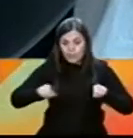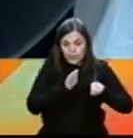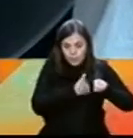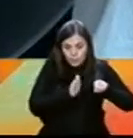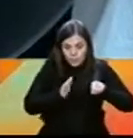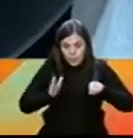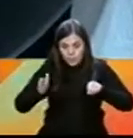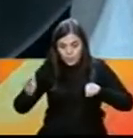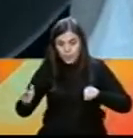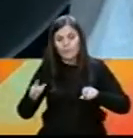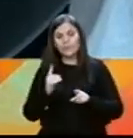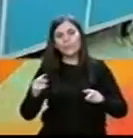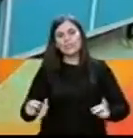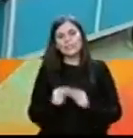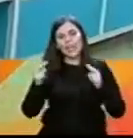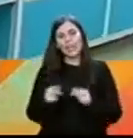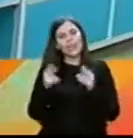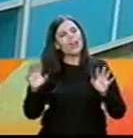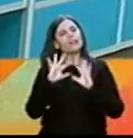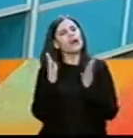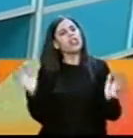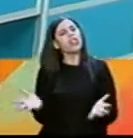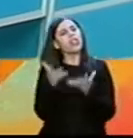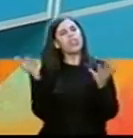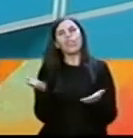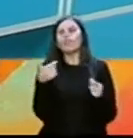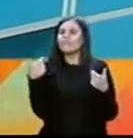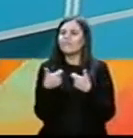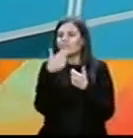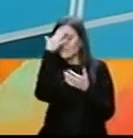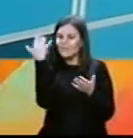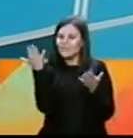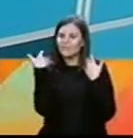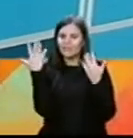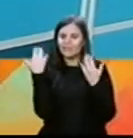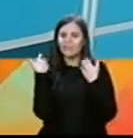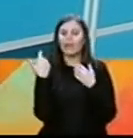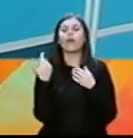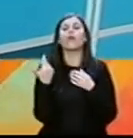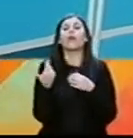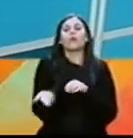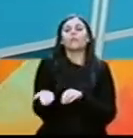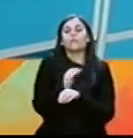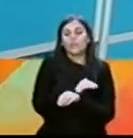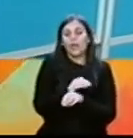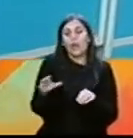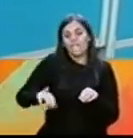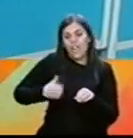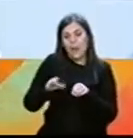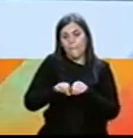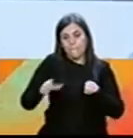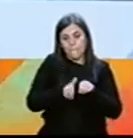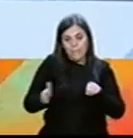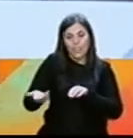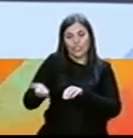No fundo, isto é mesmo uma saladinha fresca de verão. Tirei a pele ao pepino. Uhum. Pode-se cortar às fatias